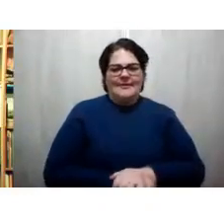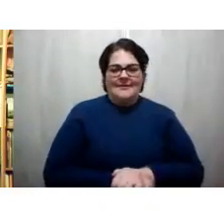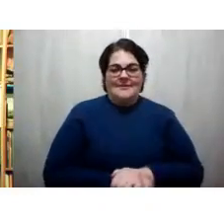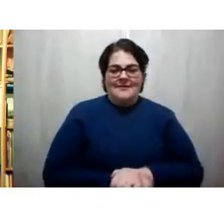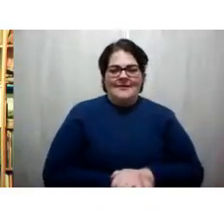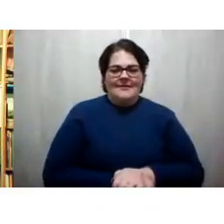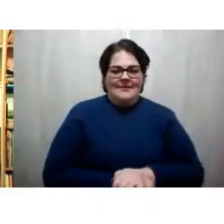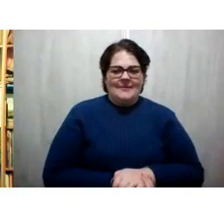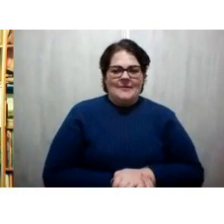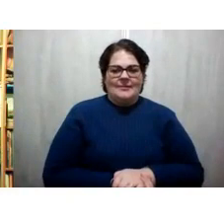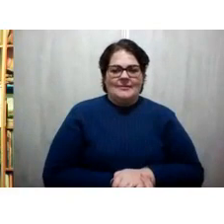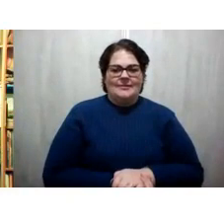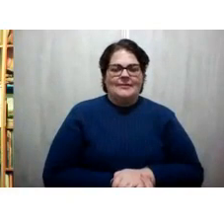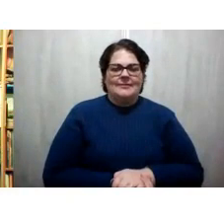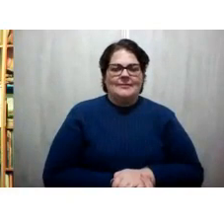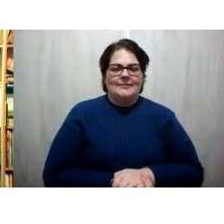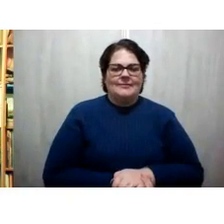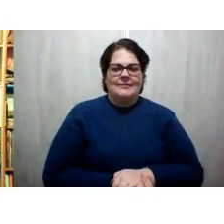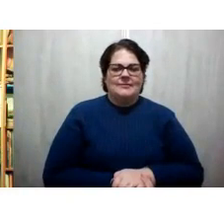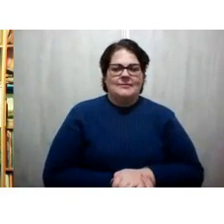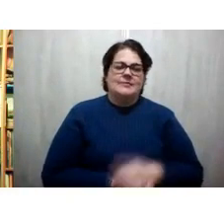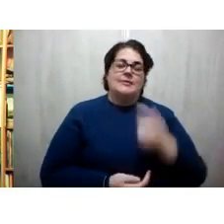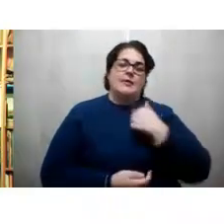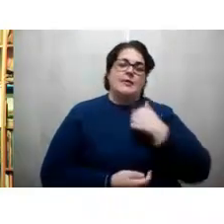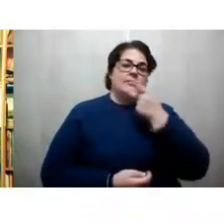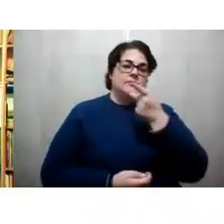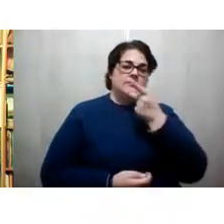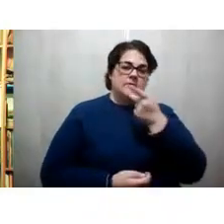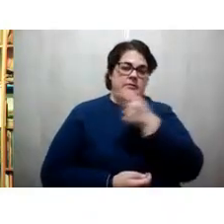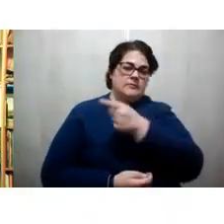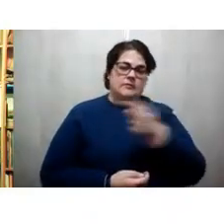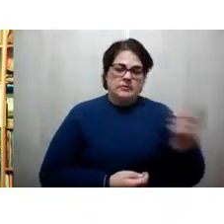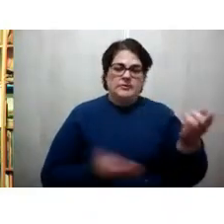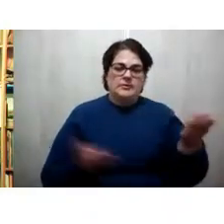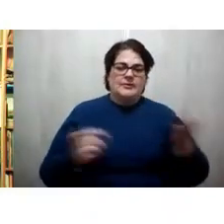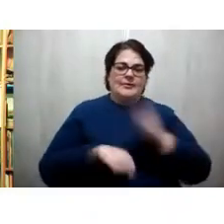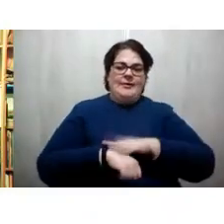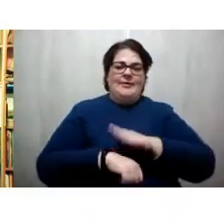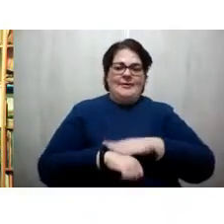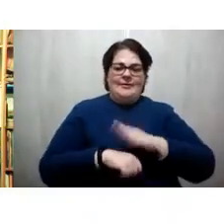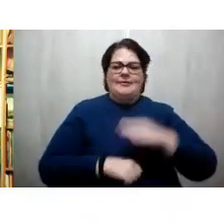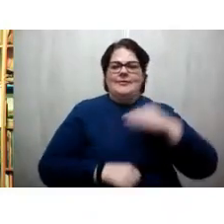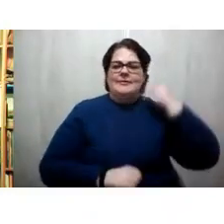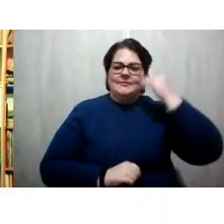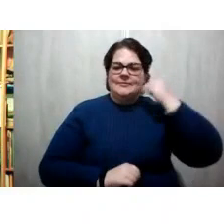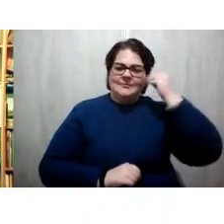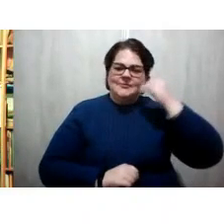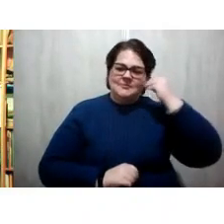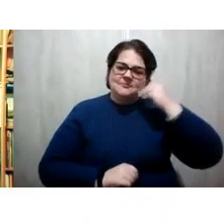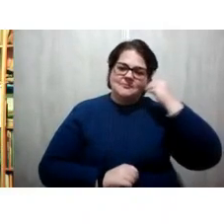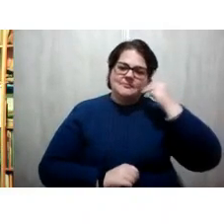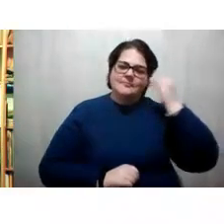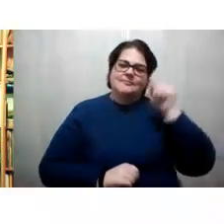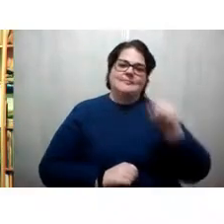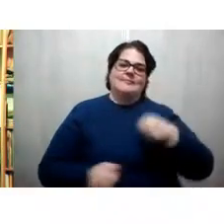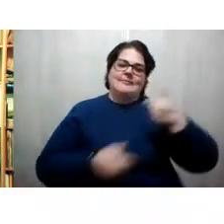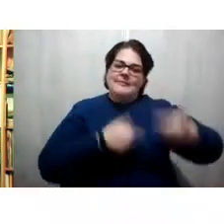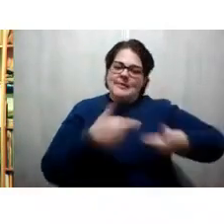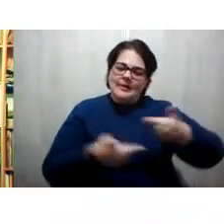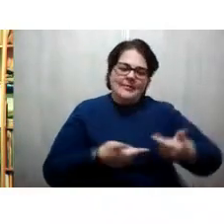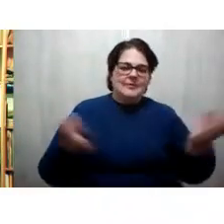bem. Então, eu vou compartilhar com vocês essa experiência, esse trabalho